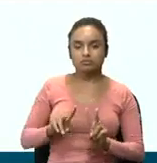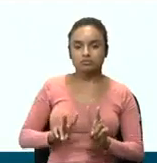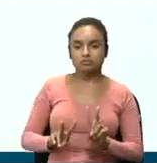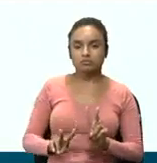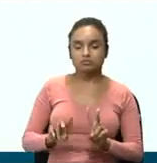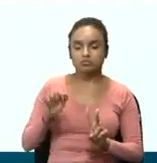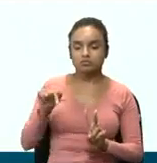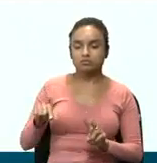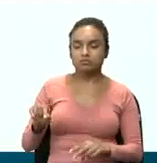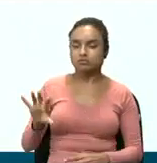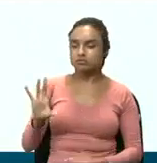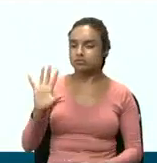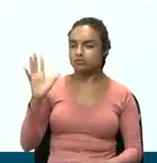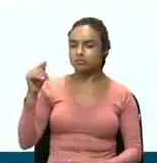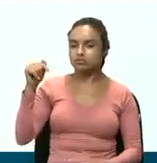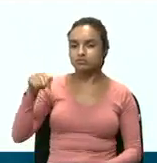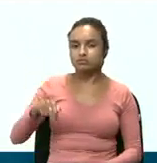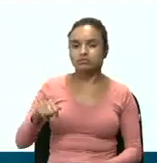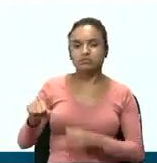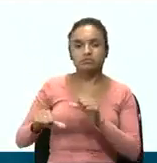situação já vai mudar um pouquinho, né?